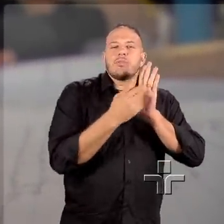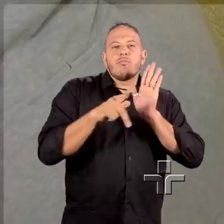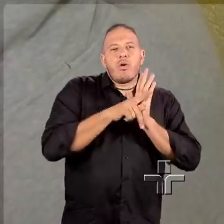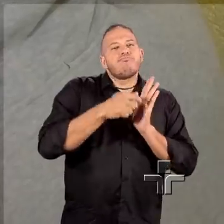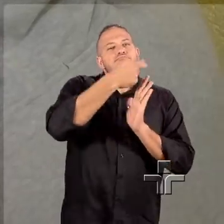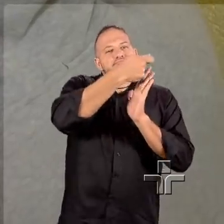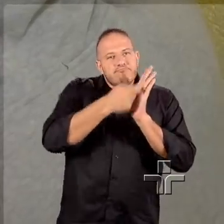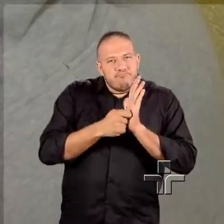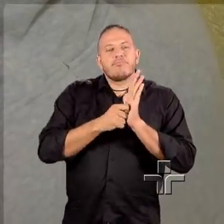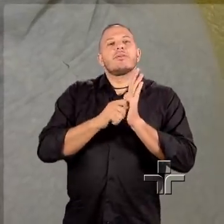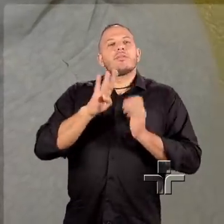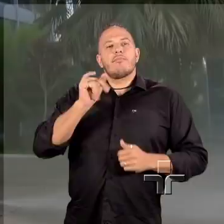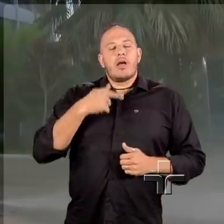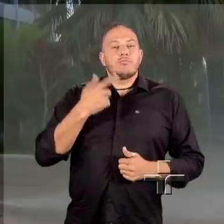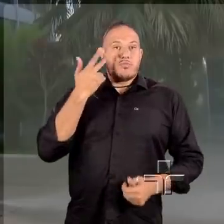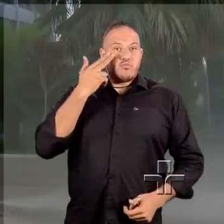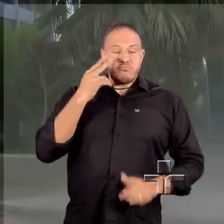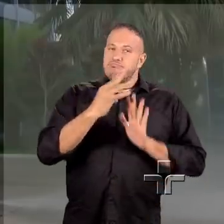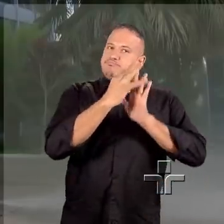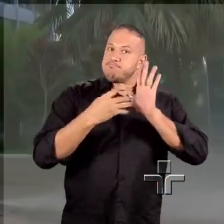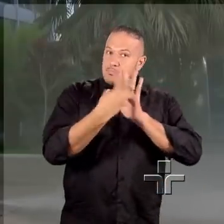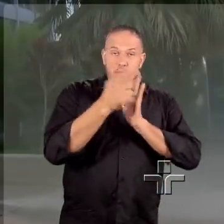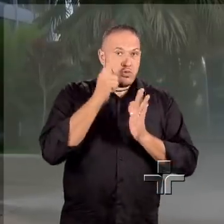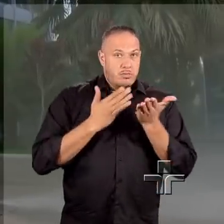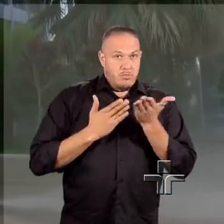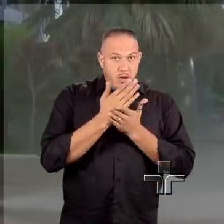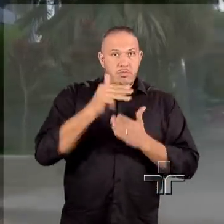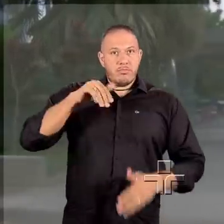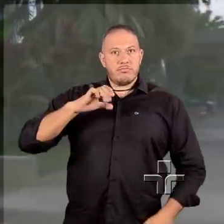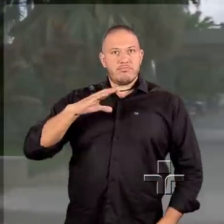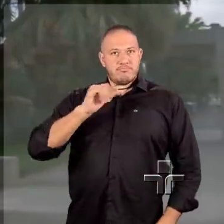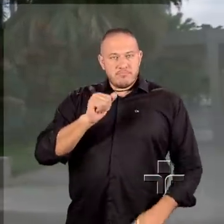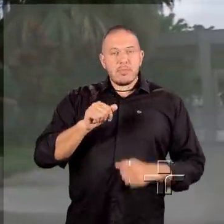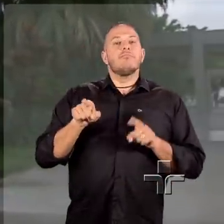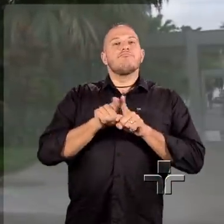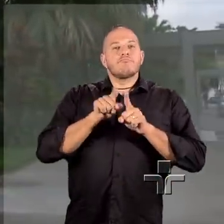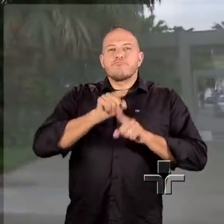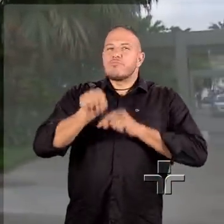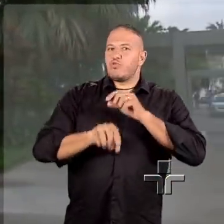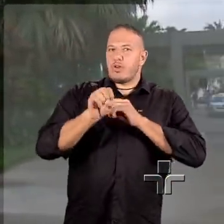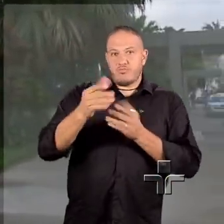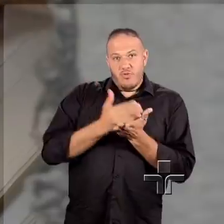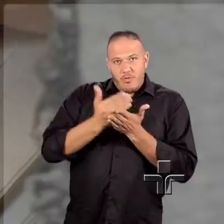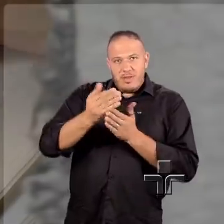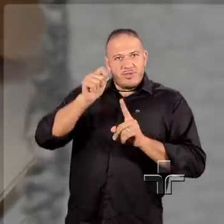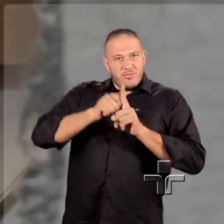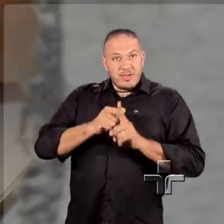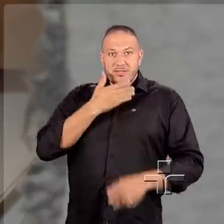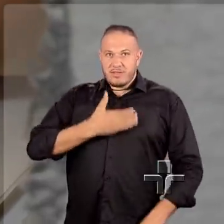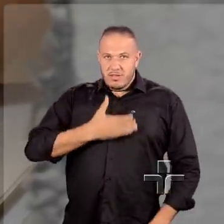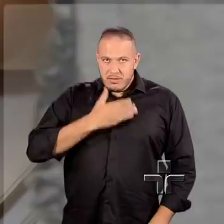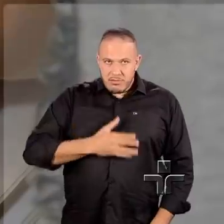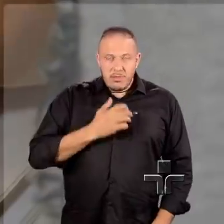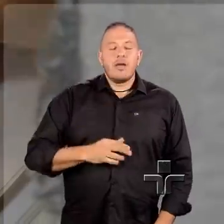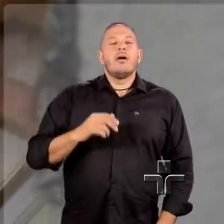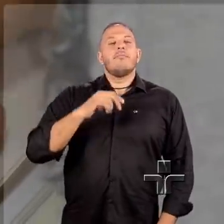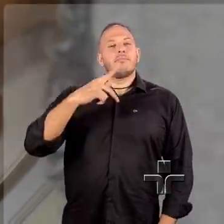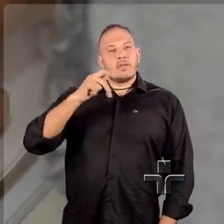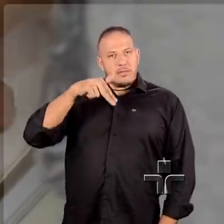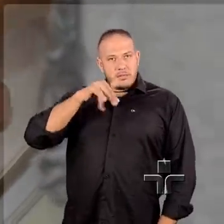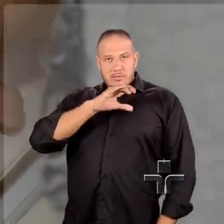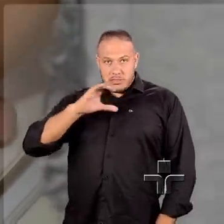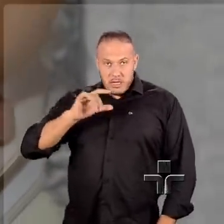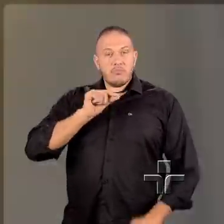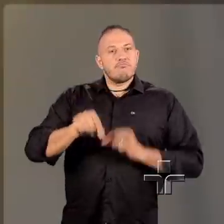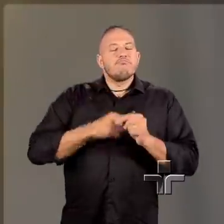Base Nacional Comum Curricular, aprovada pelo Conselho Nacional de Educação no começo de dezembro. A BNCC